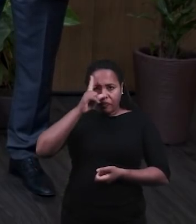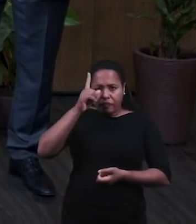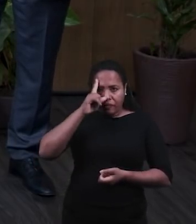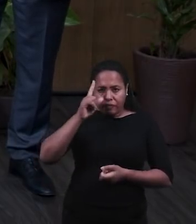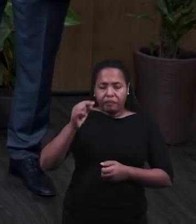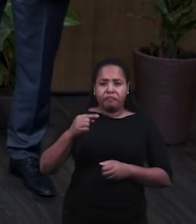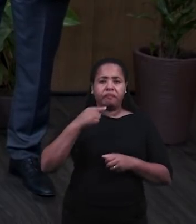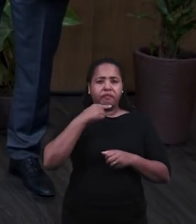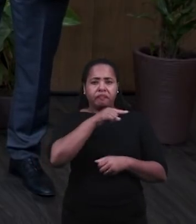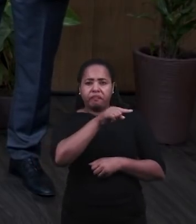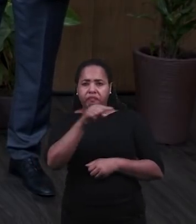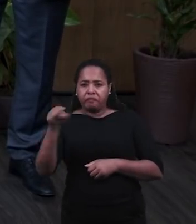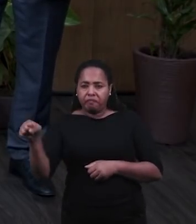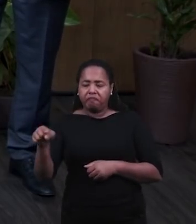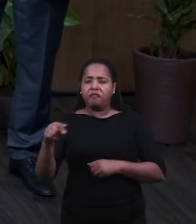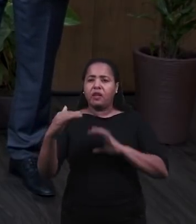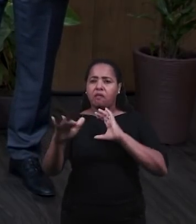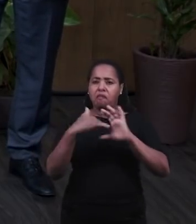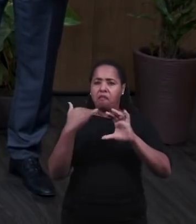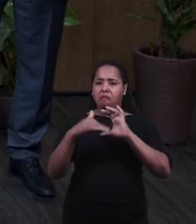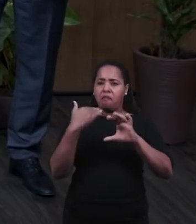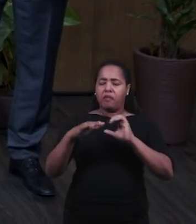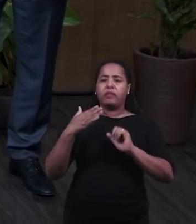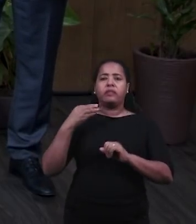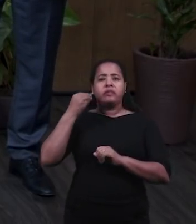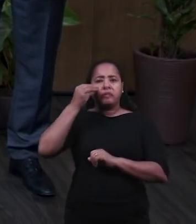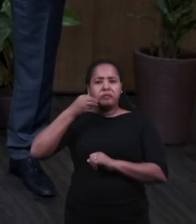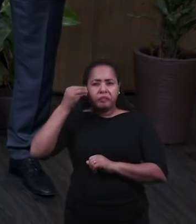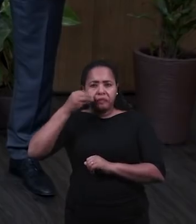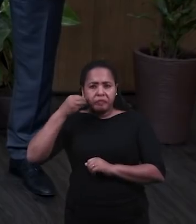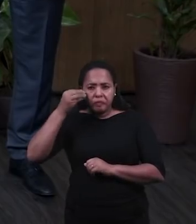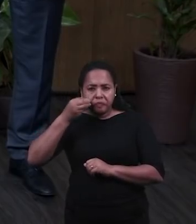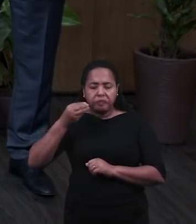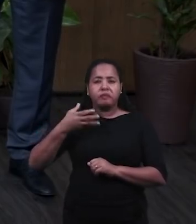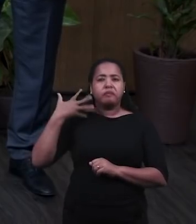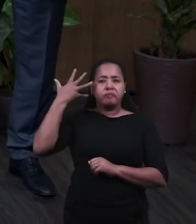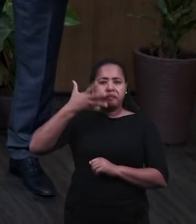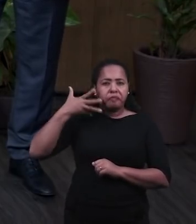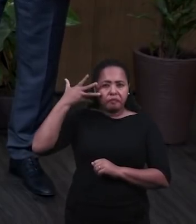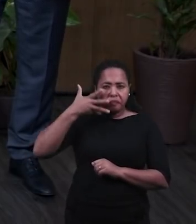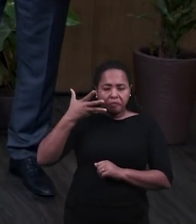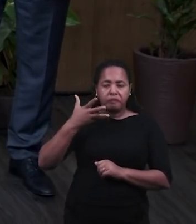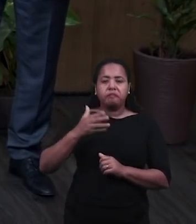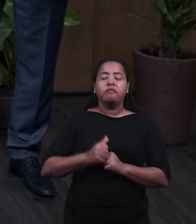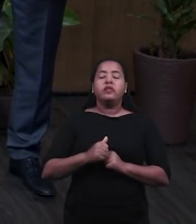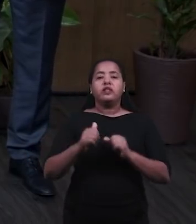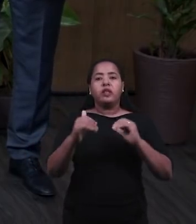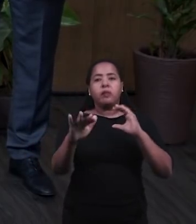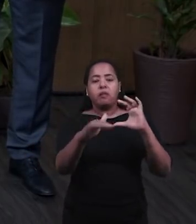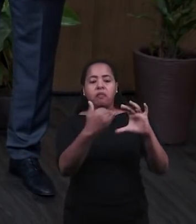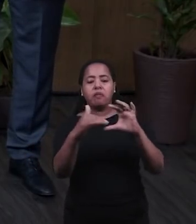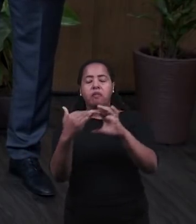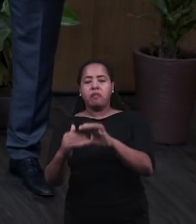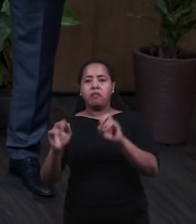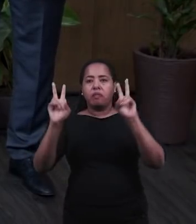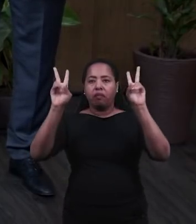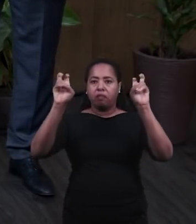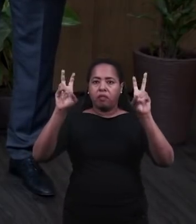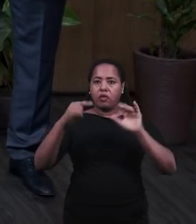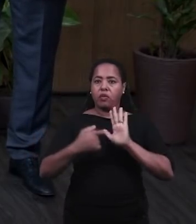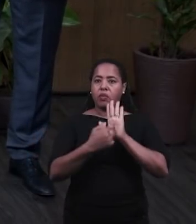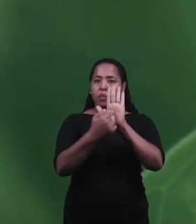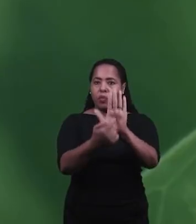mensagens, experiências e participações dos assuntos apresentados neste